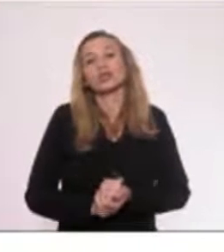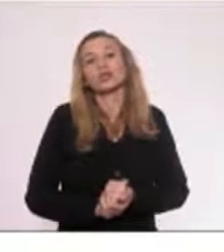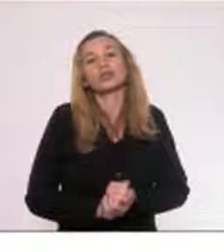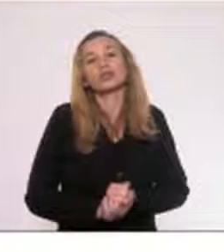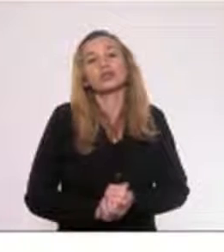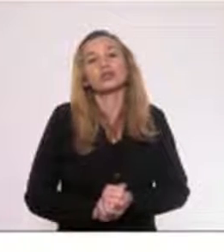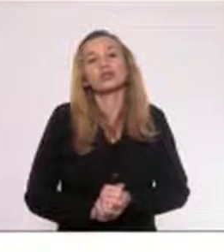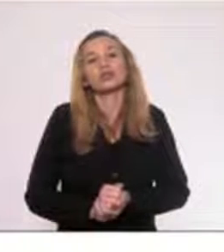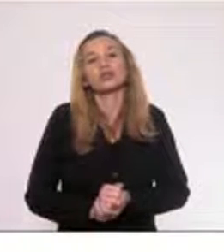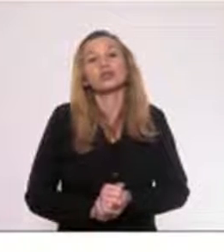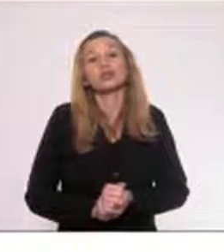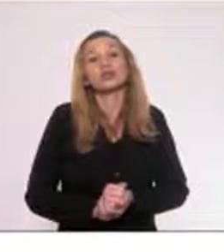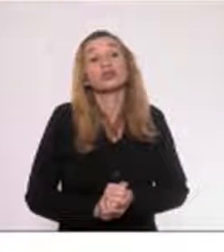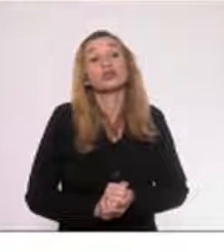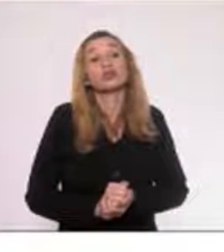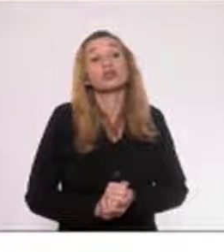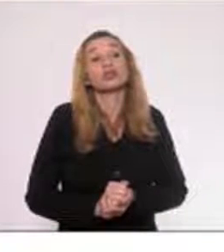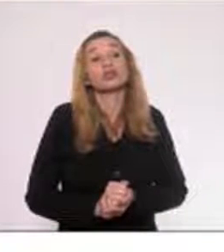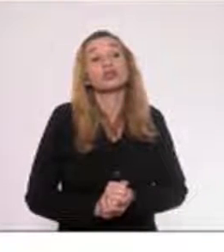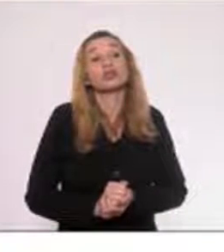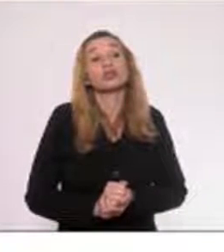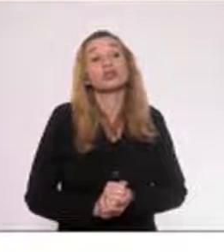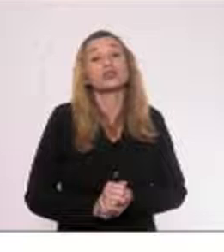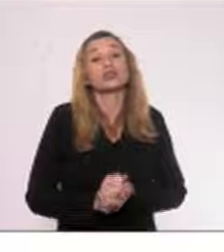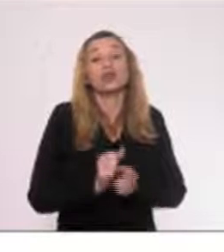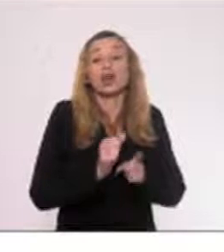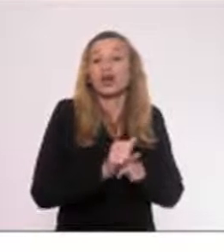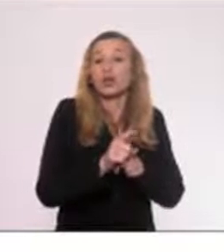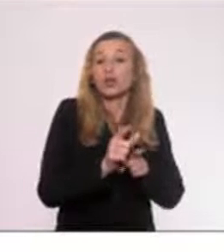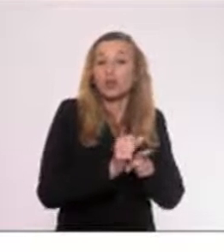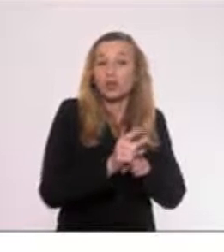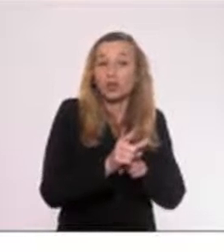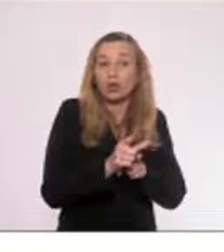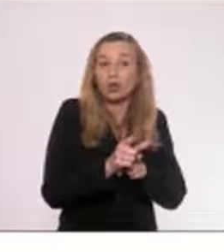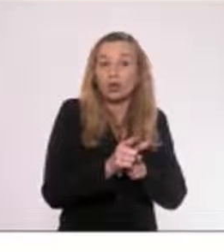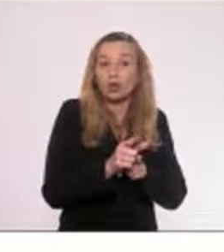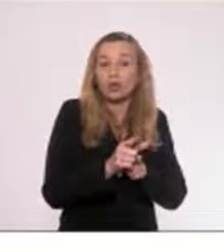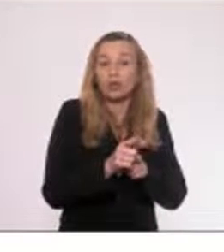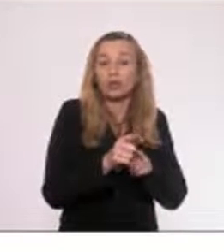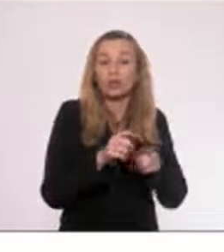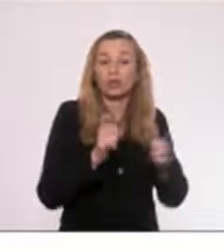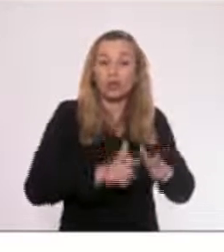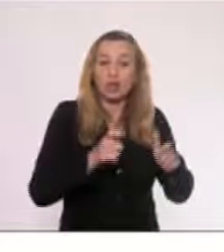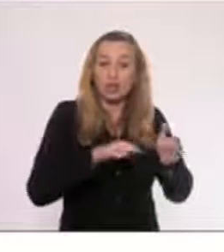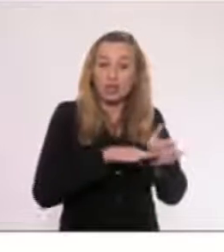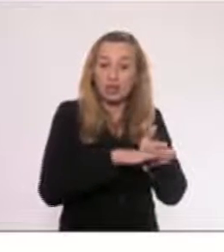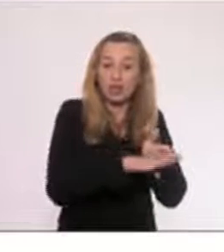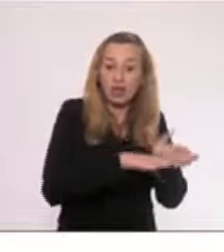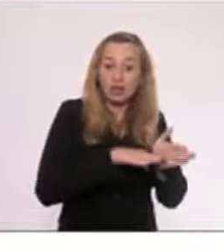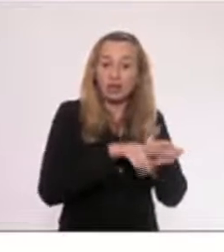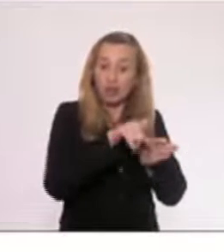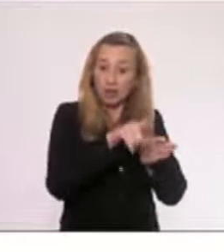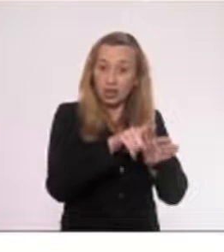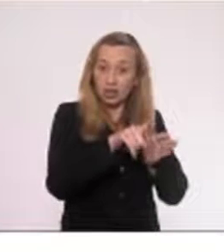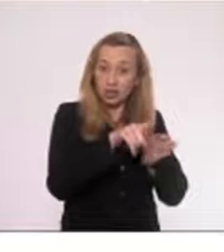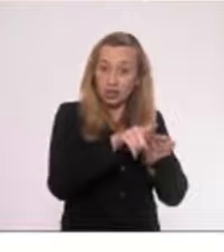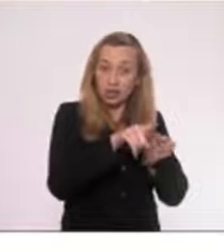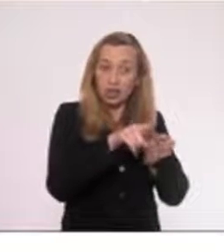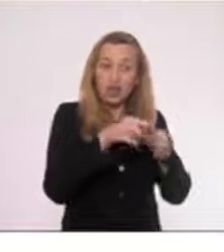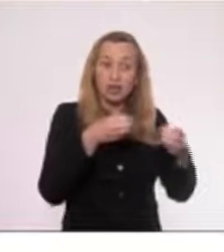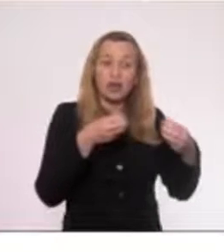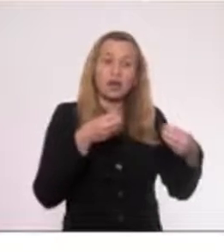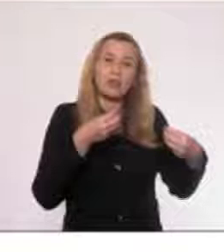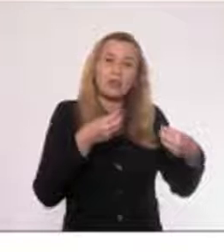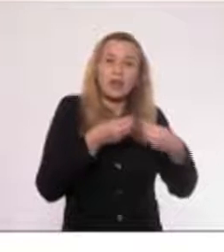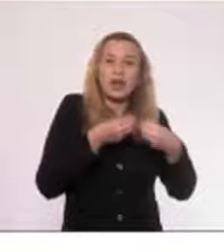o estacionamento do Maracanã em dias de jogos e grandes eventos, haja vista que a UERJ fica ali localizada ao lado do